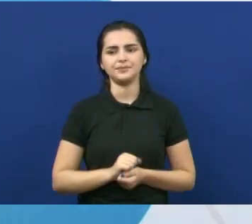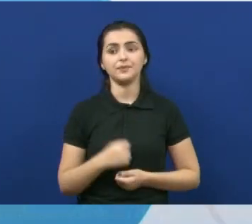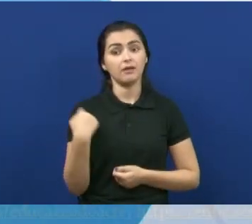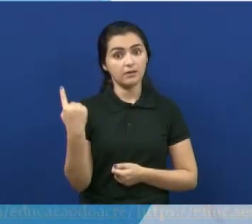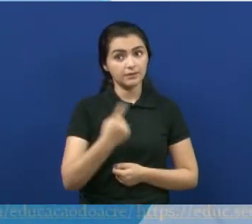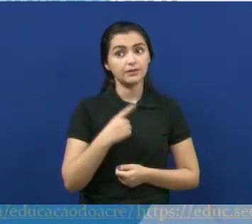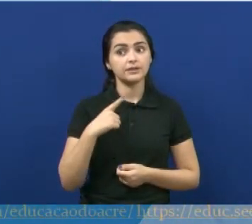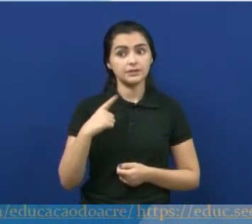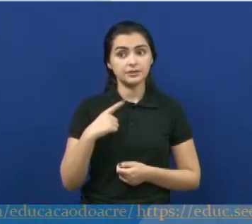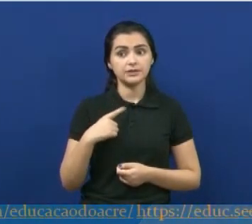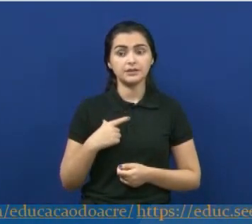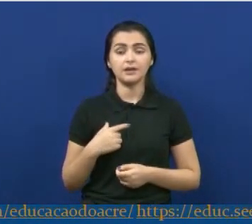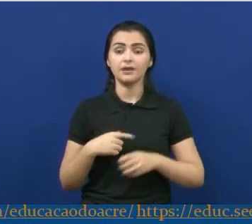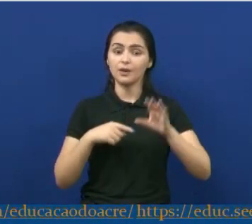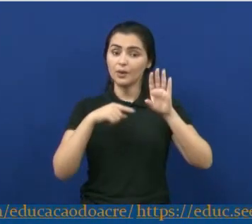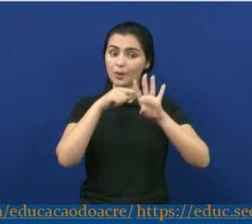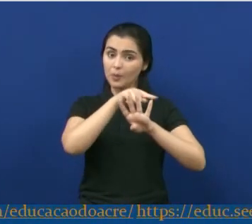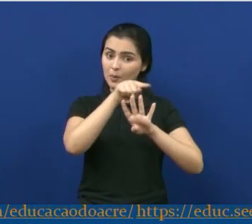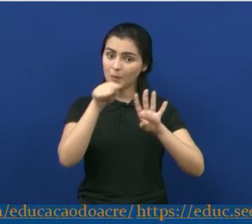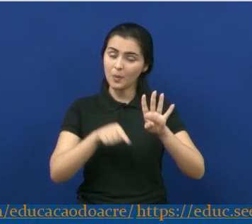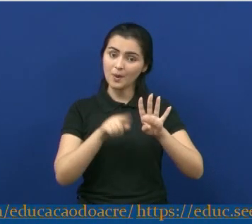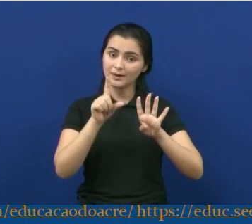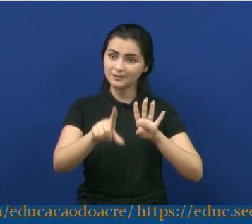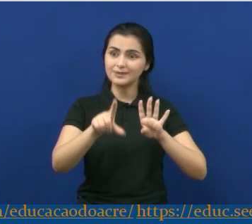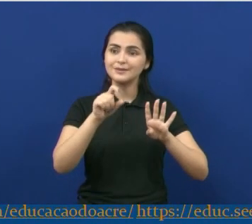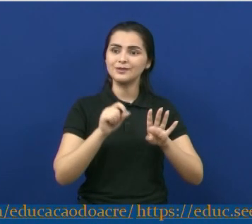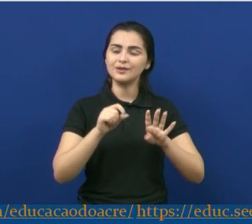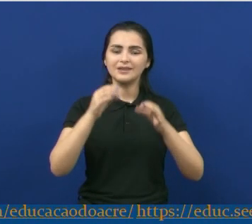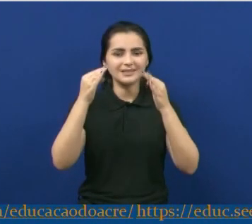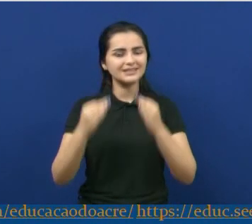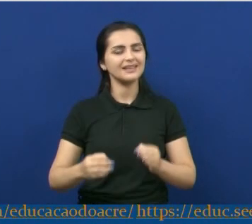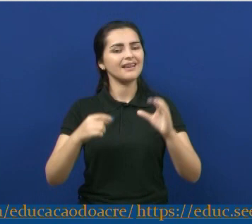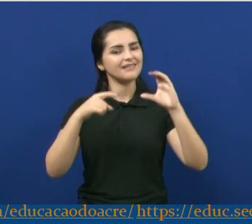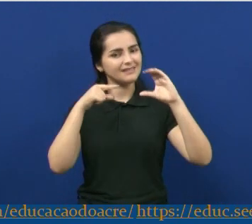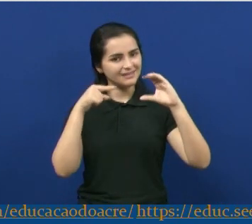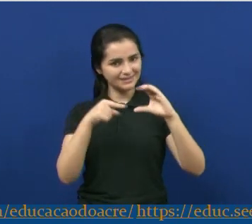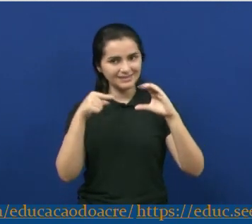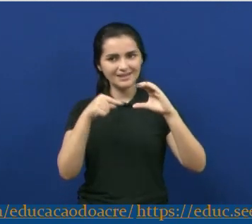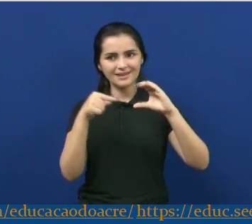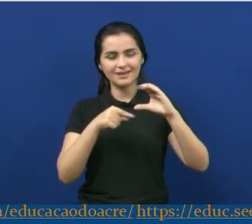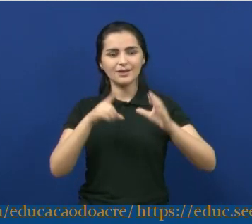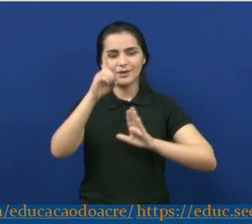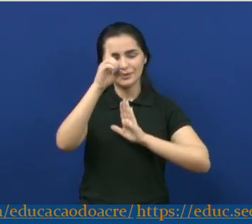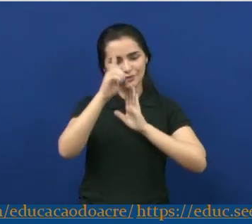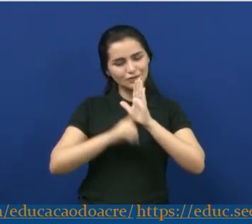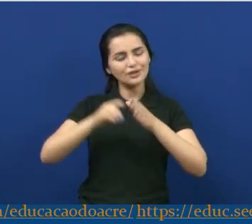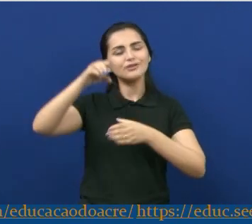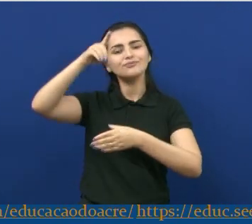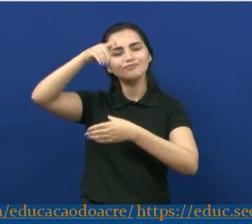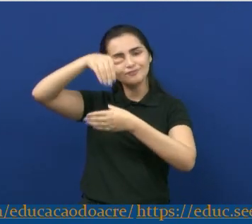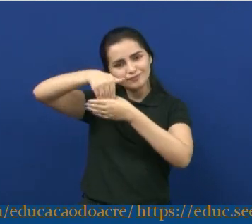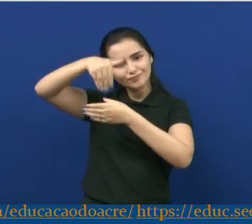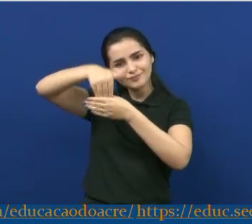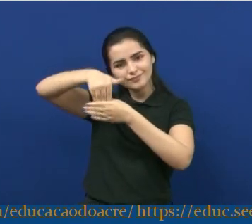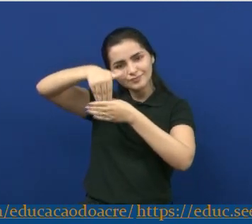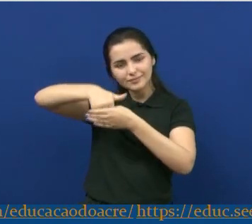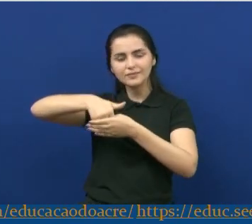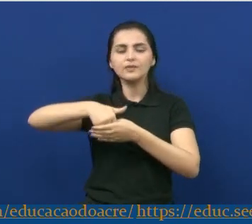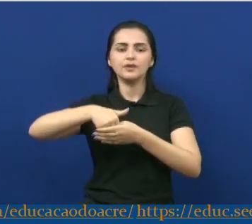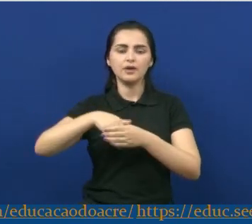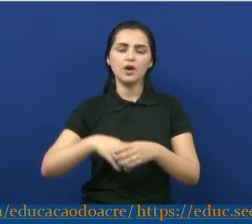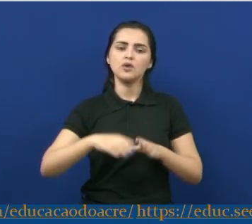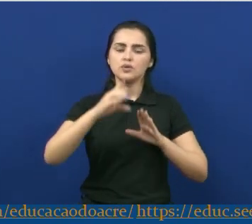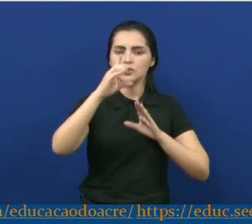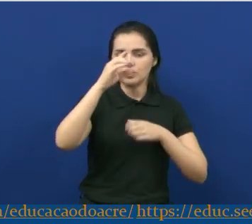gente tem aí 4 alternativas e a certa é a letra C, o direito ao voto. Não que nem eu estava falando, o